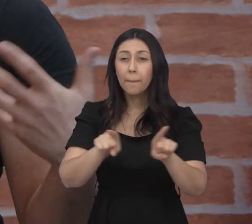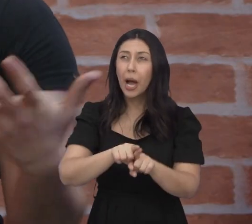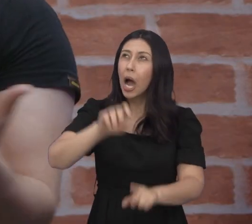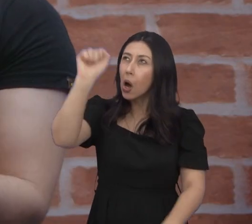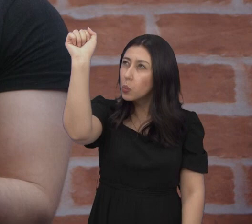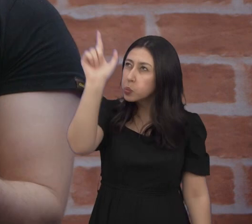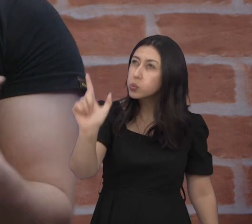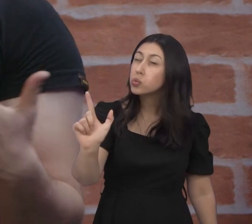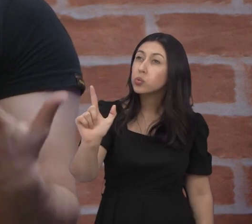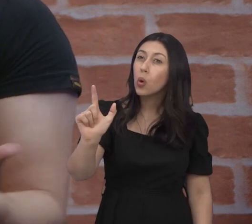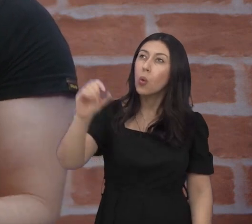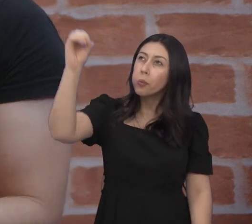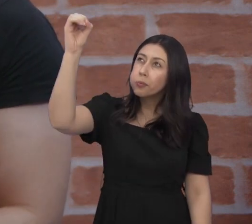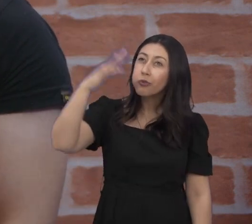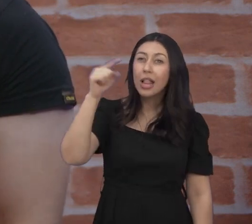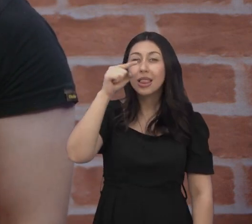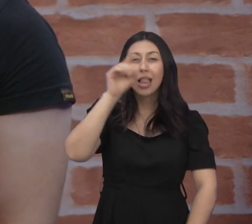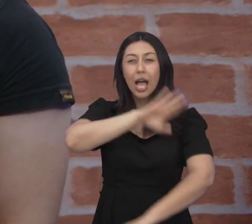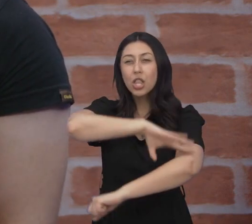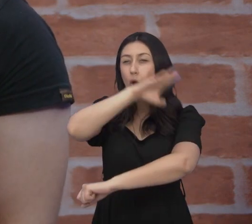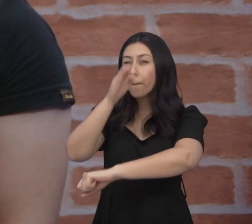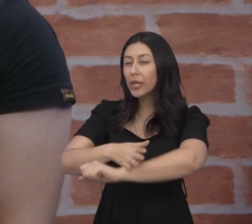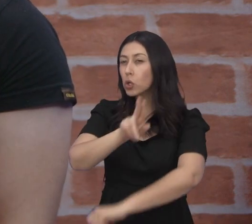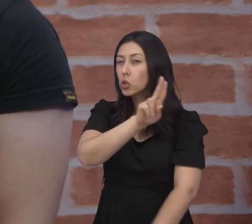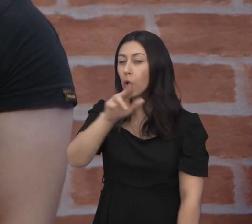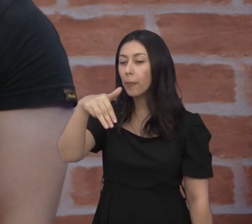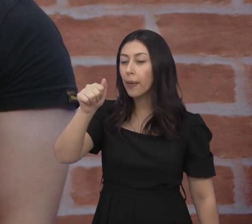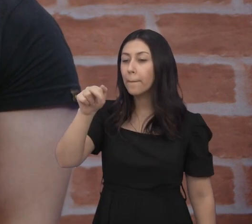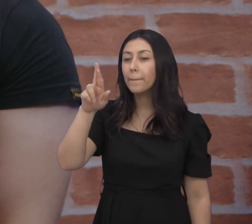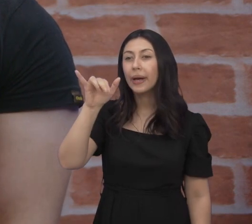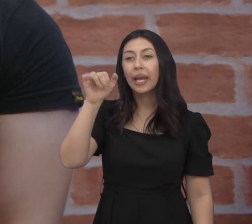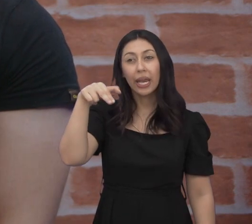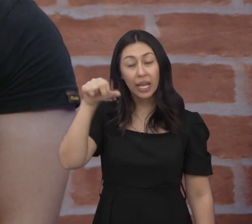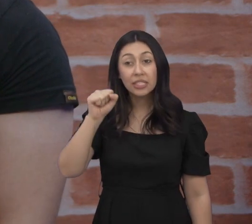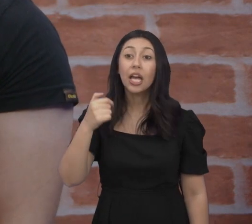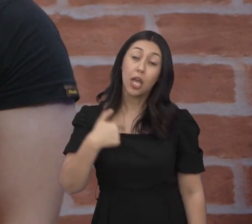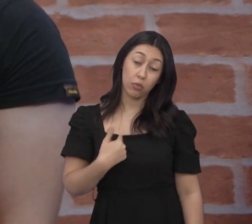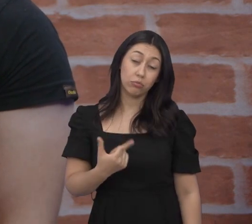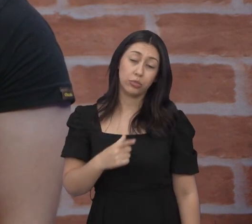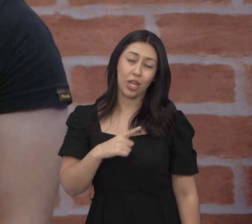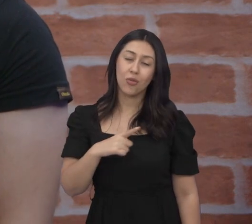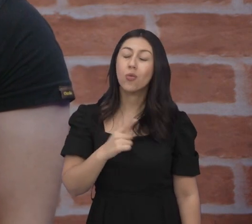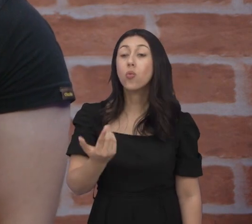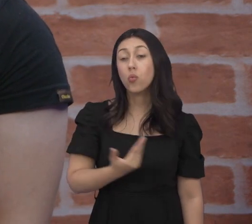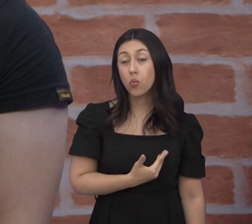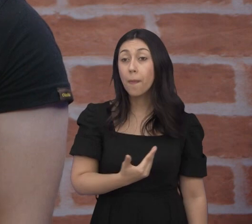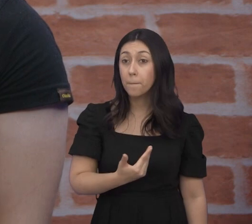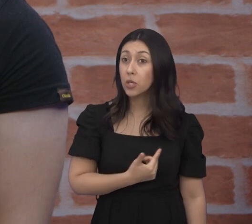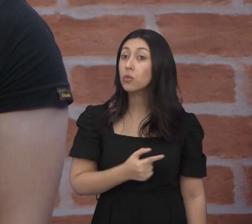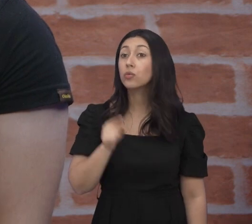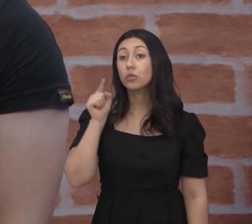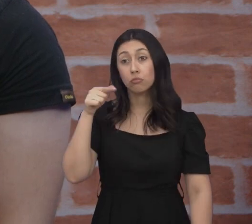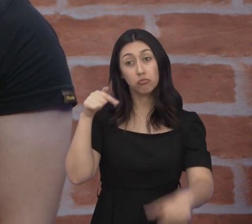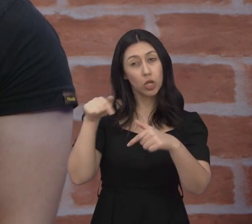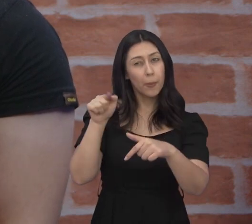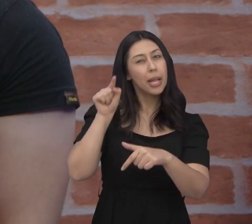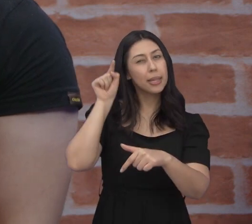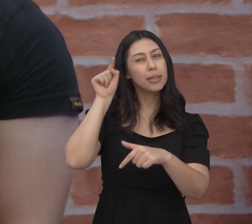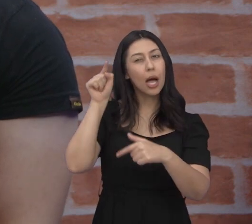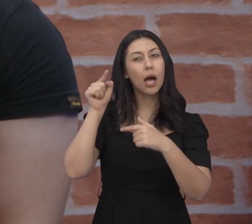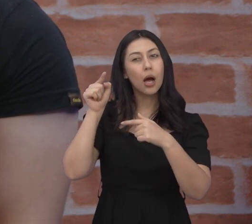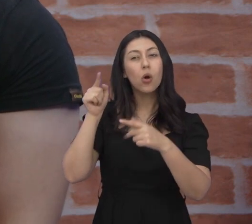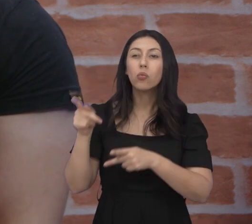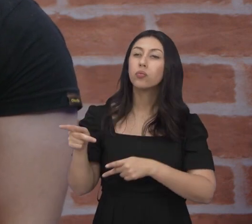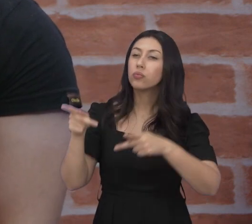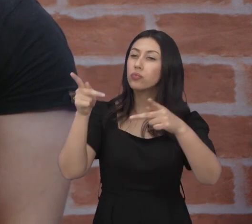luz azul, né, que tomou ali o Pico dos Marins. Inclusive, eu conheço sou amigo, inclusive, né, de uma pessoa que faz um trabalho ali de